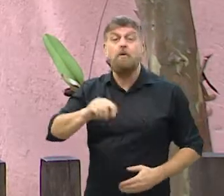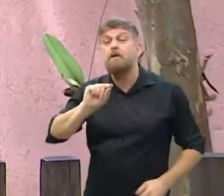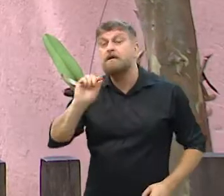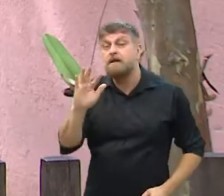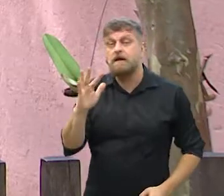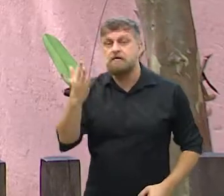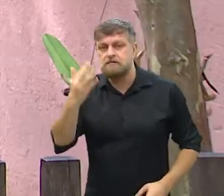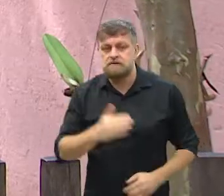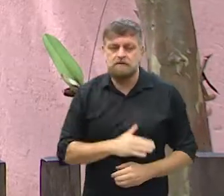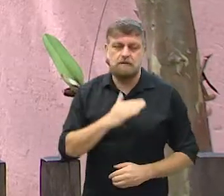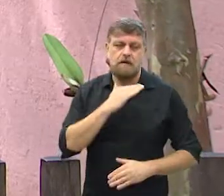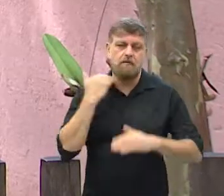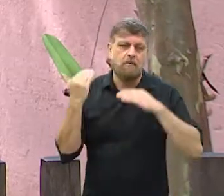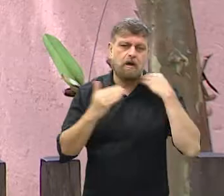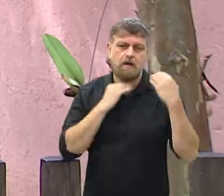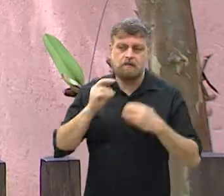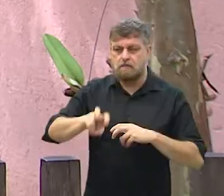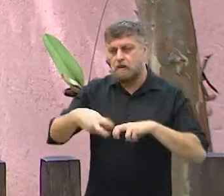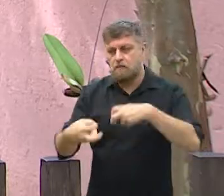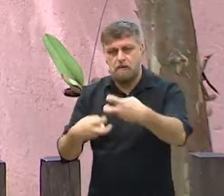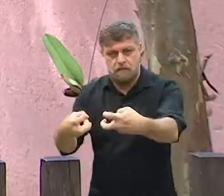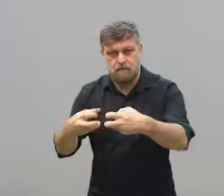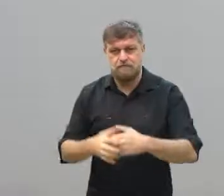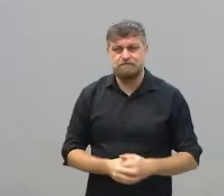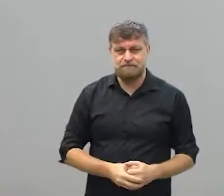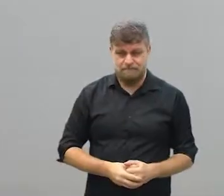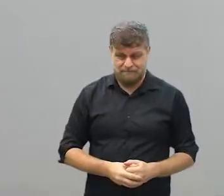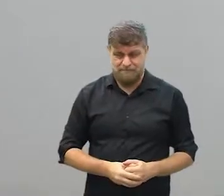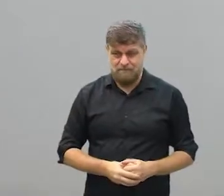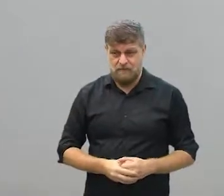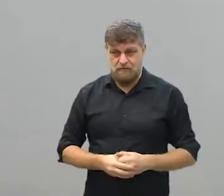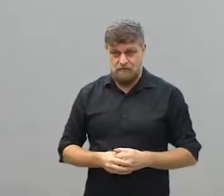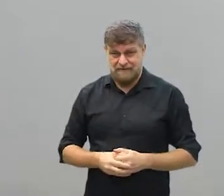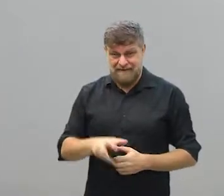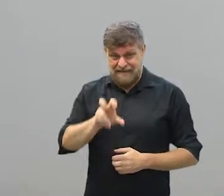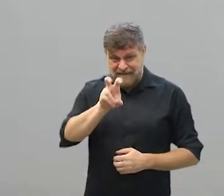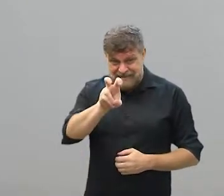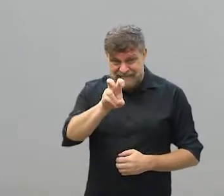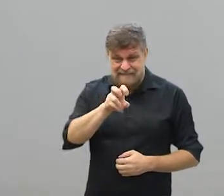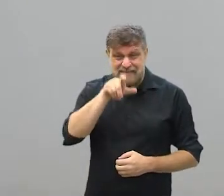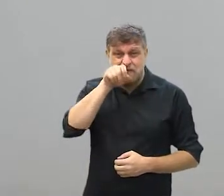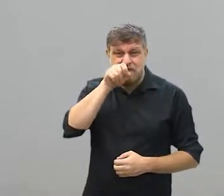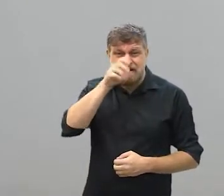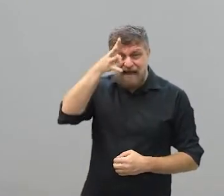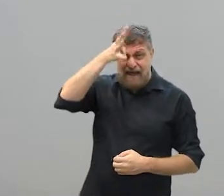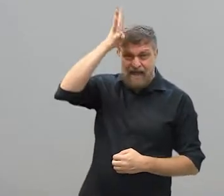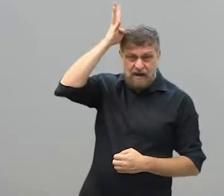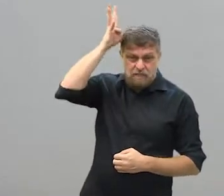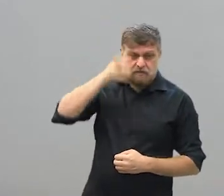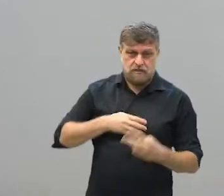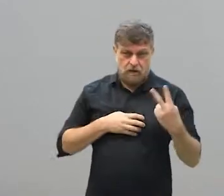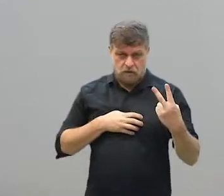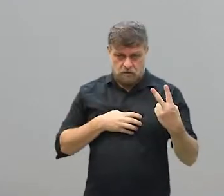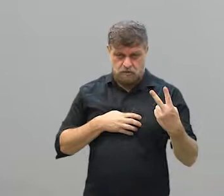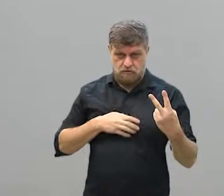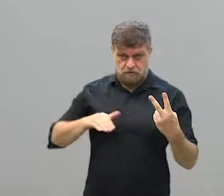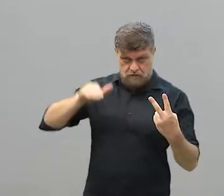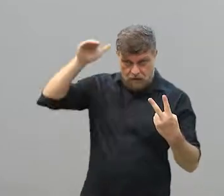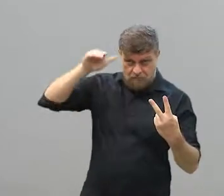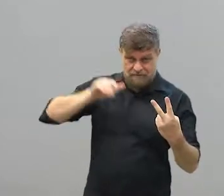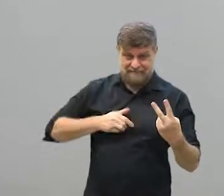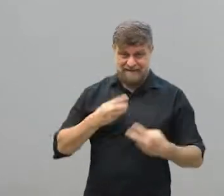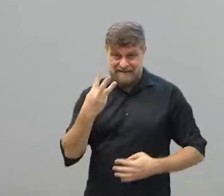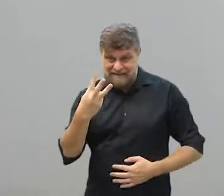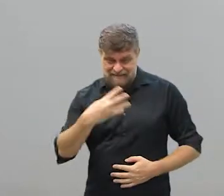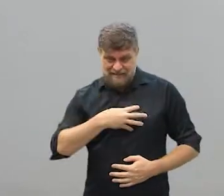destino desse ferozes Seria o Mesmo dos que acabaram falecendo lá no local a Luíza me trouxe cinco calopsitas sendo dois adultos